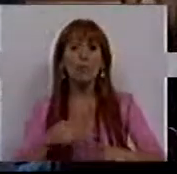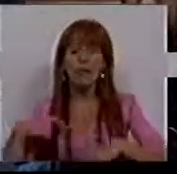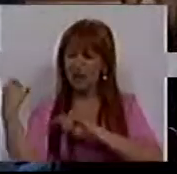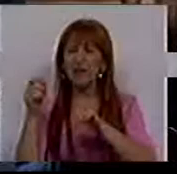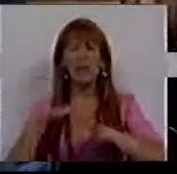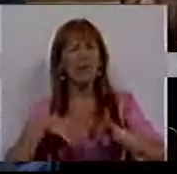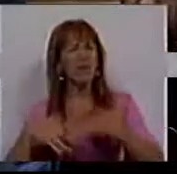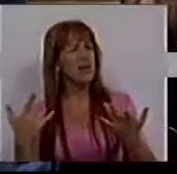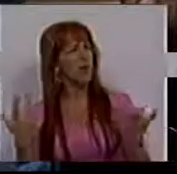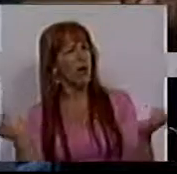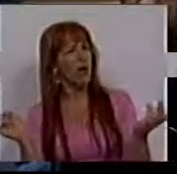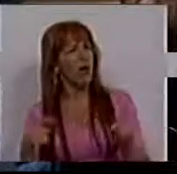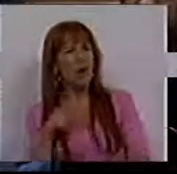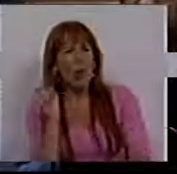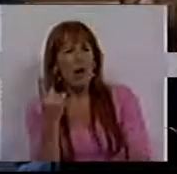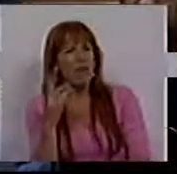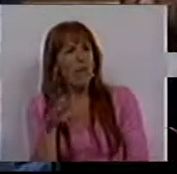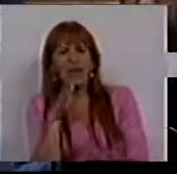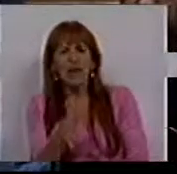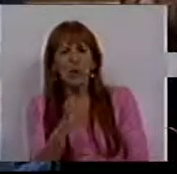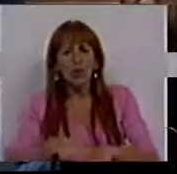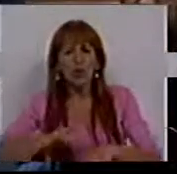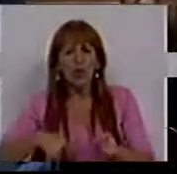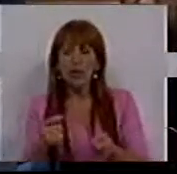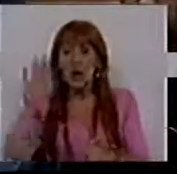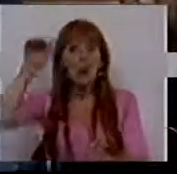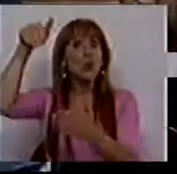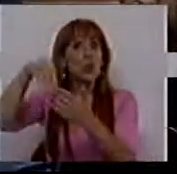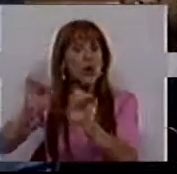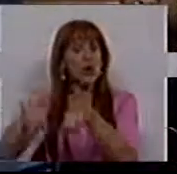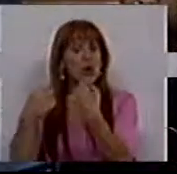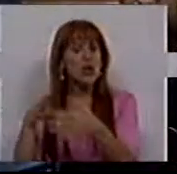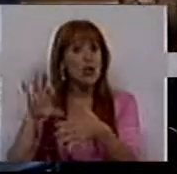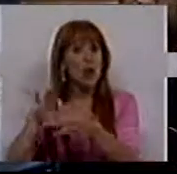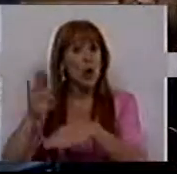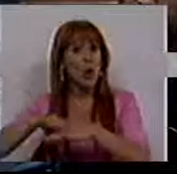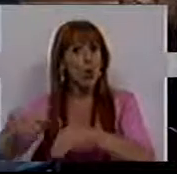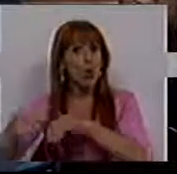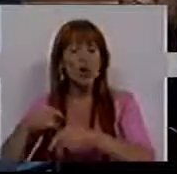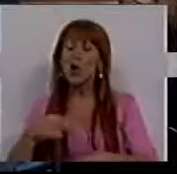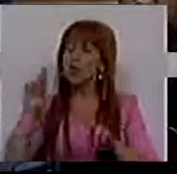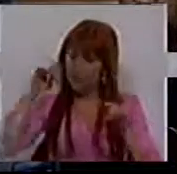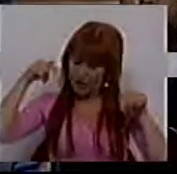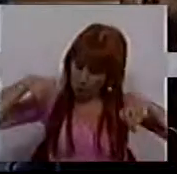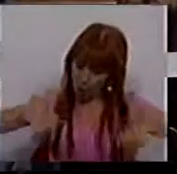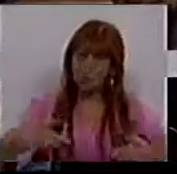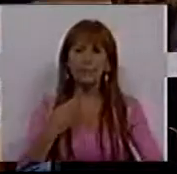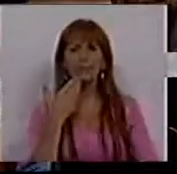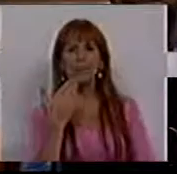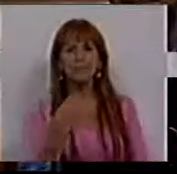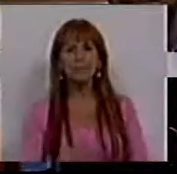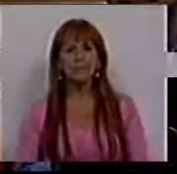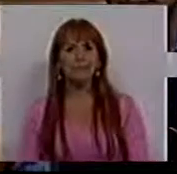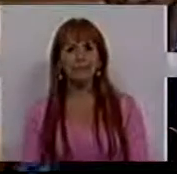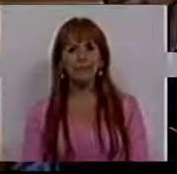este debate se faça sem que uma palavra seja dita acerca das consequências sociais do jogo. E é esse debate que ainda esperamos ver aqui hoje. Muito obrigada.